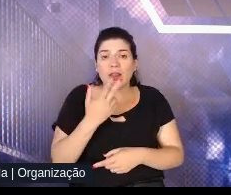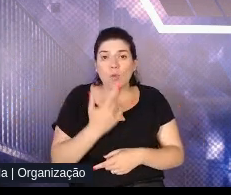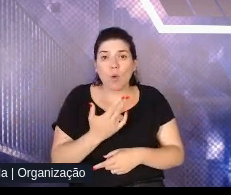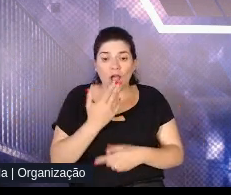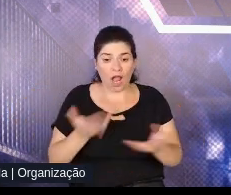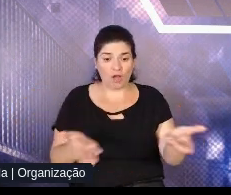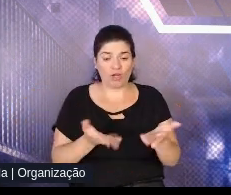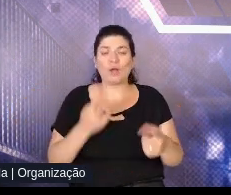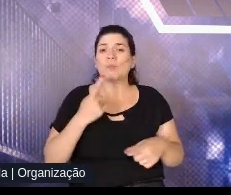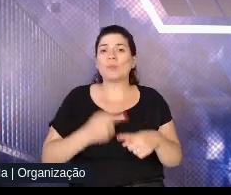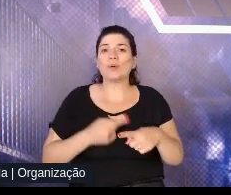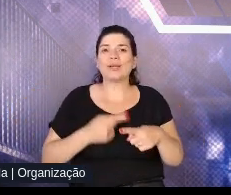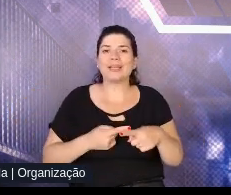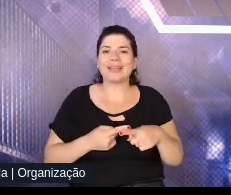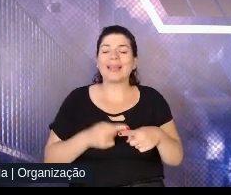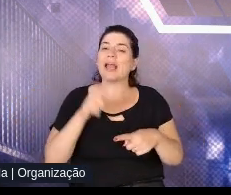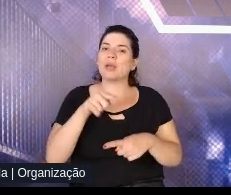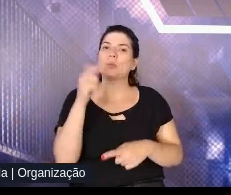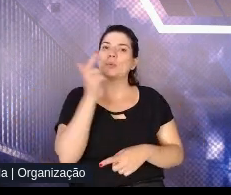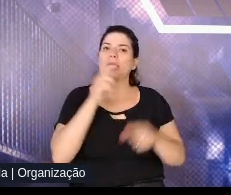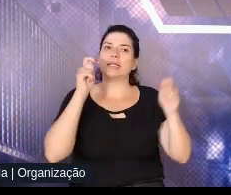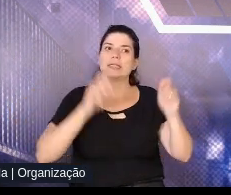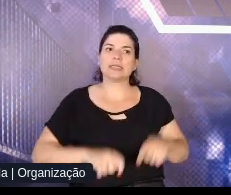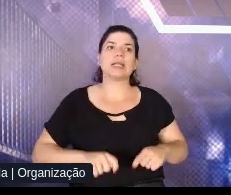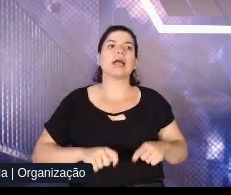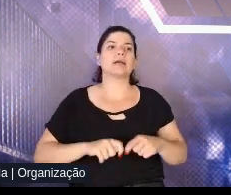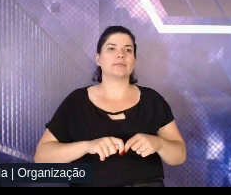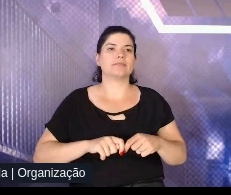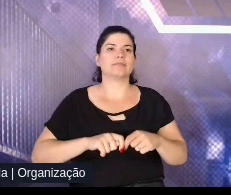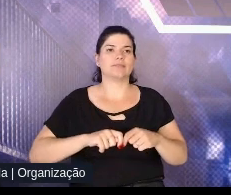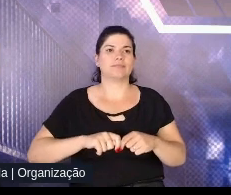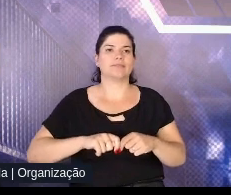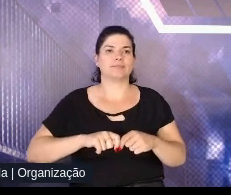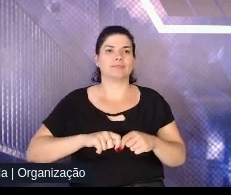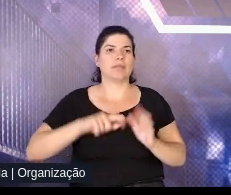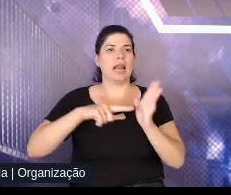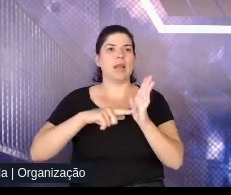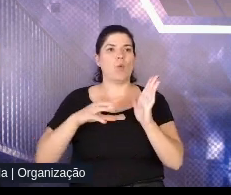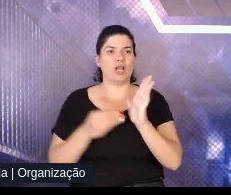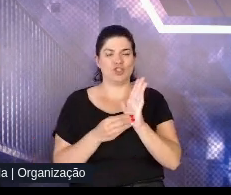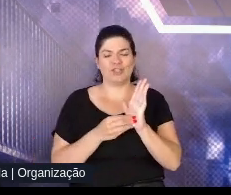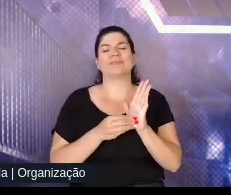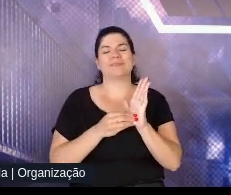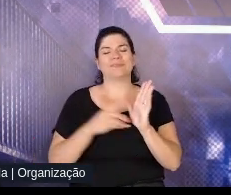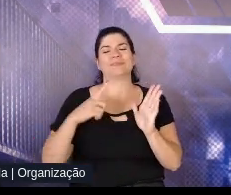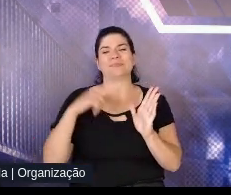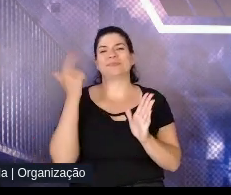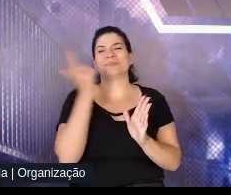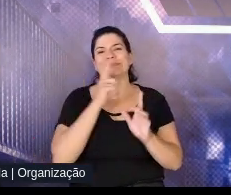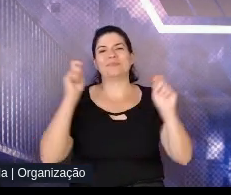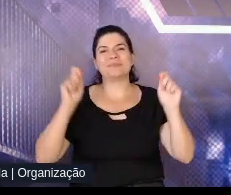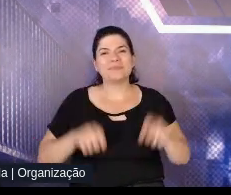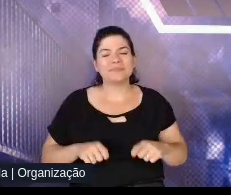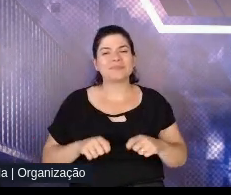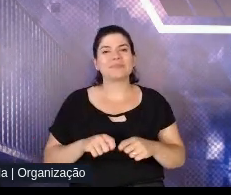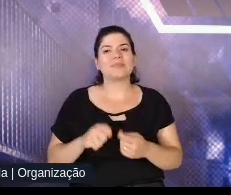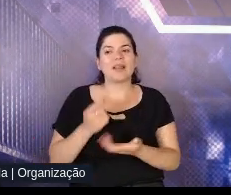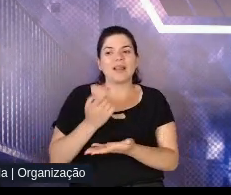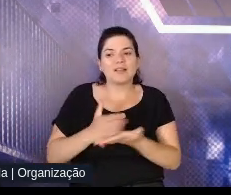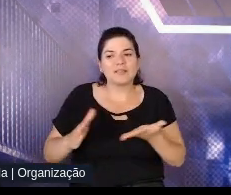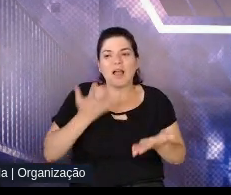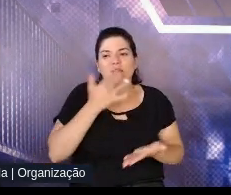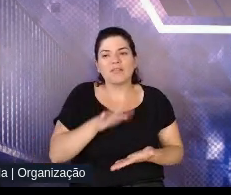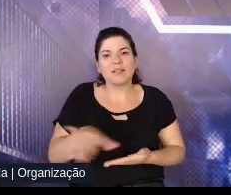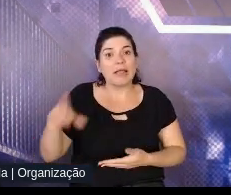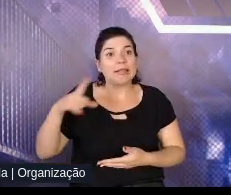Porque a programação ela vai gerar o pensamento crítico e lógico. Então, as crianças elas vão começar tendo ali